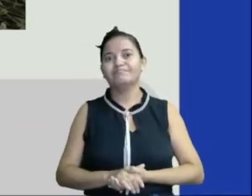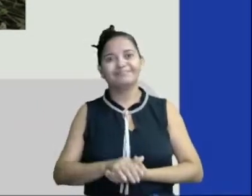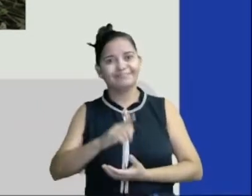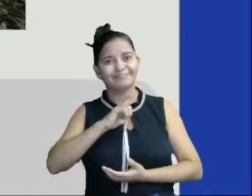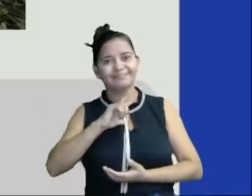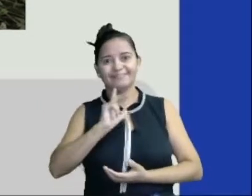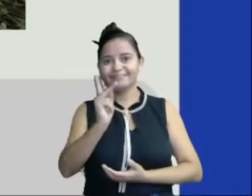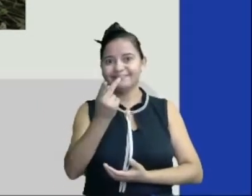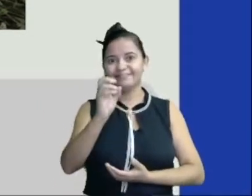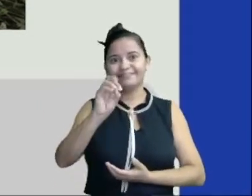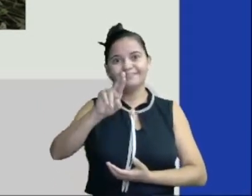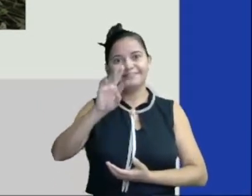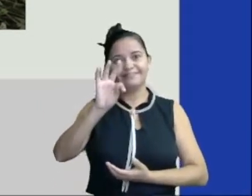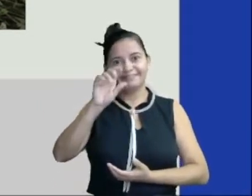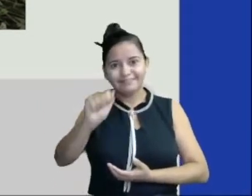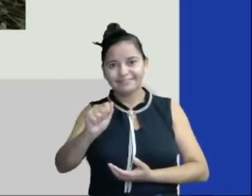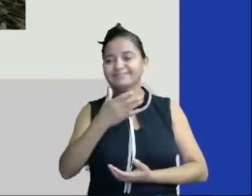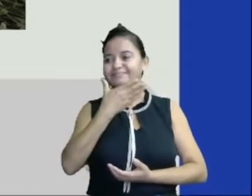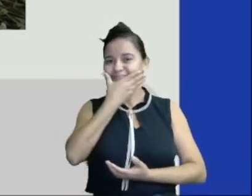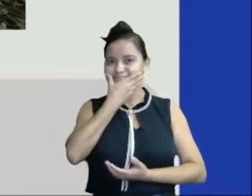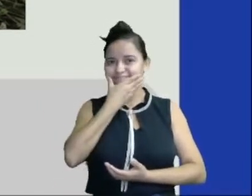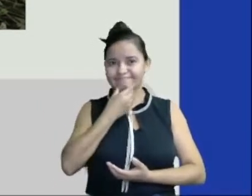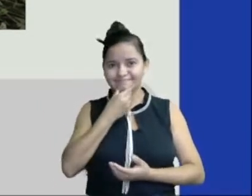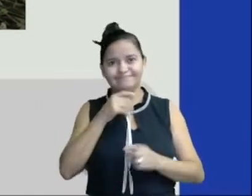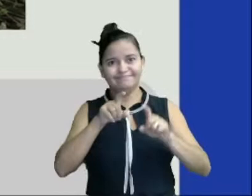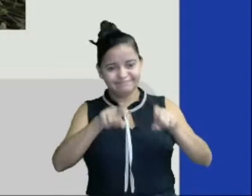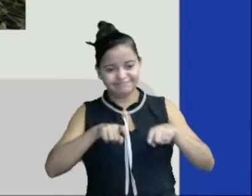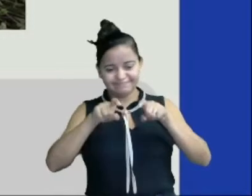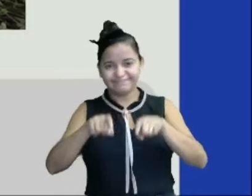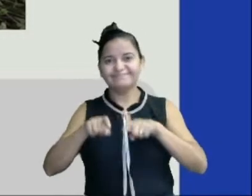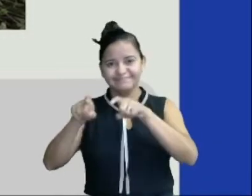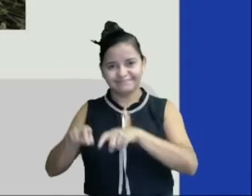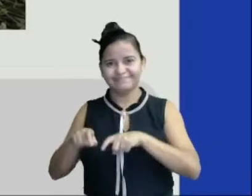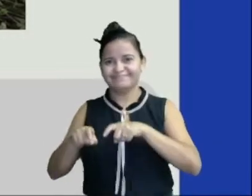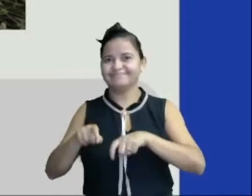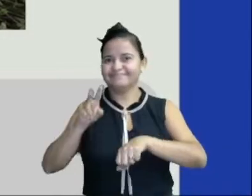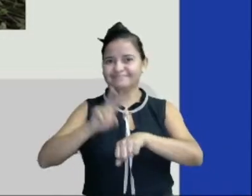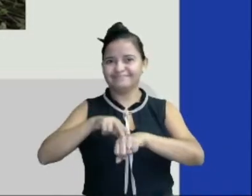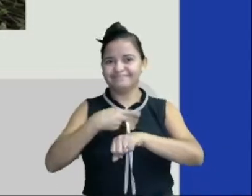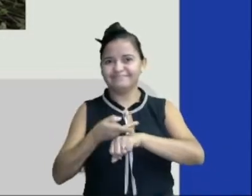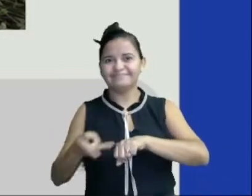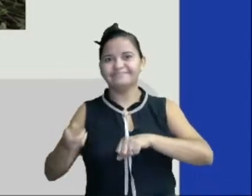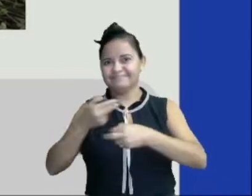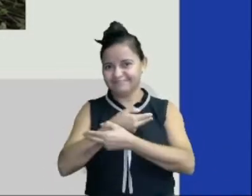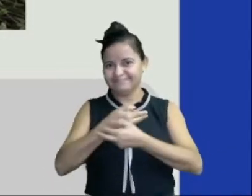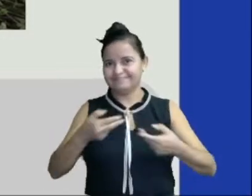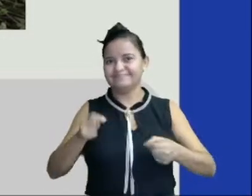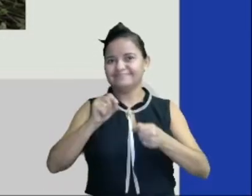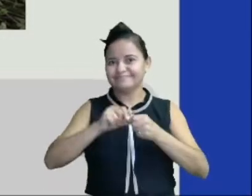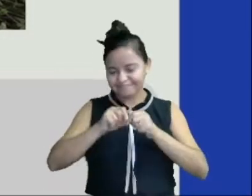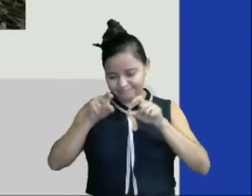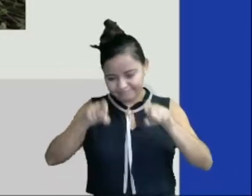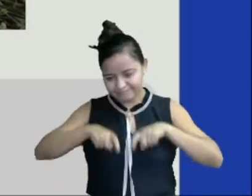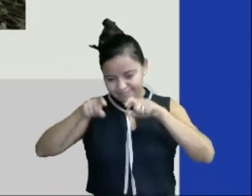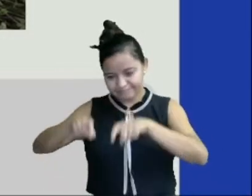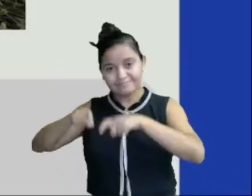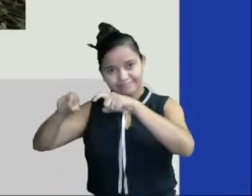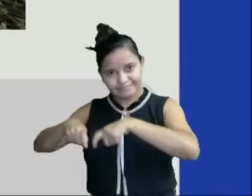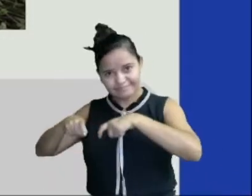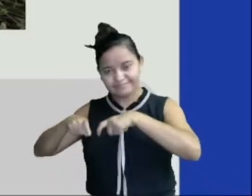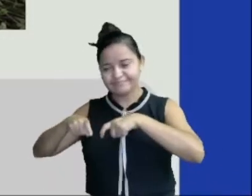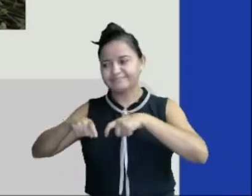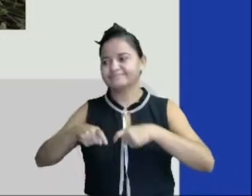horta, né, onde a gente consegue observar várias hortaliças, o coentro, a alface, né? Ou seja, esse é um exemplo